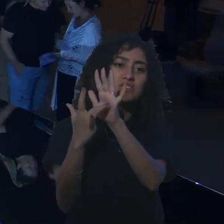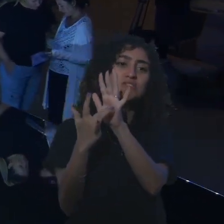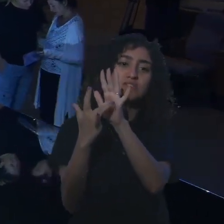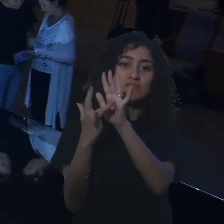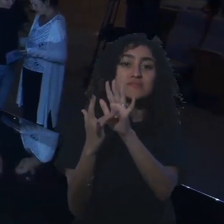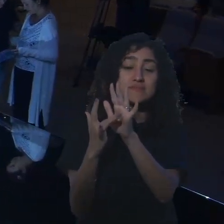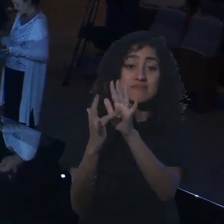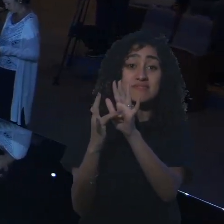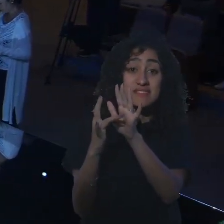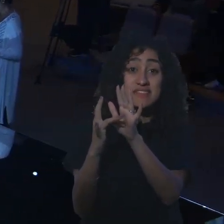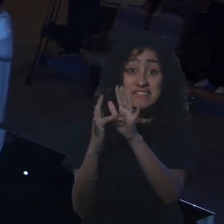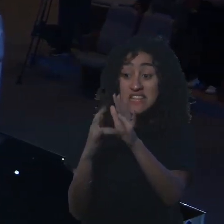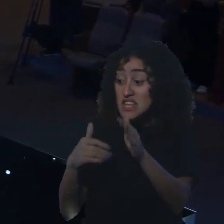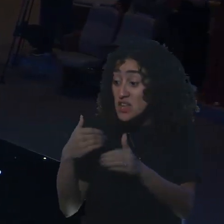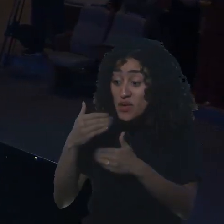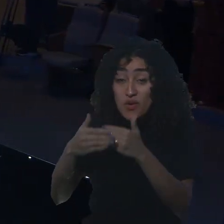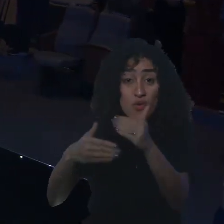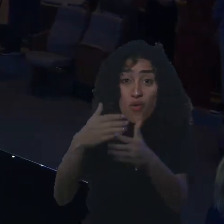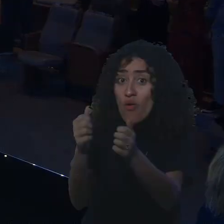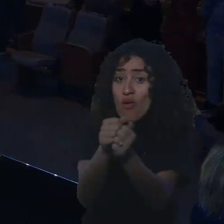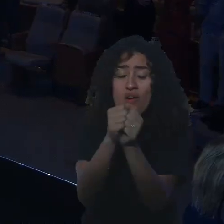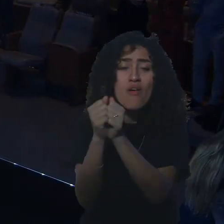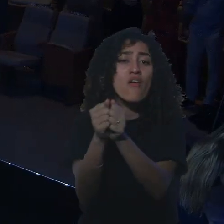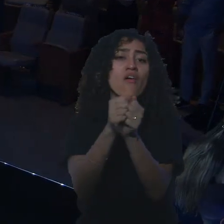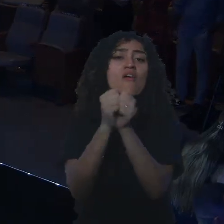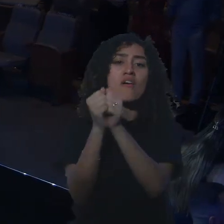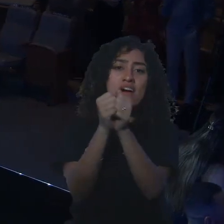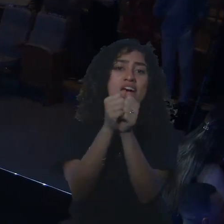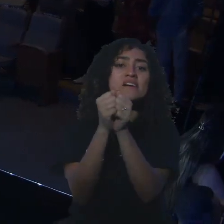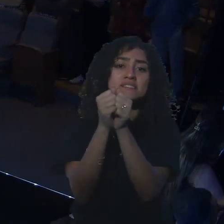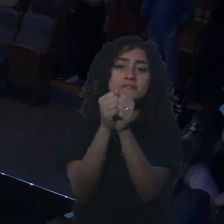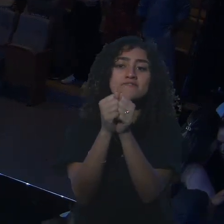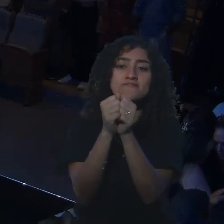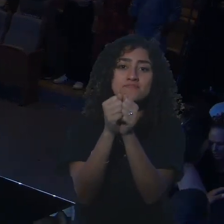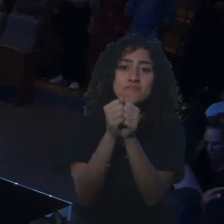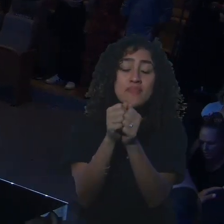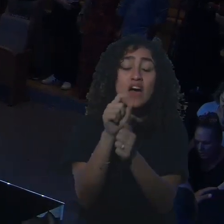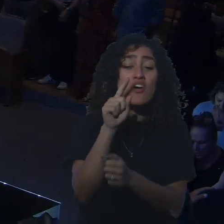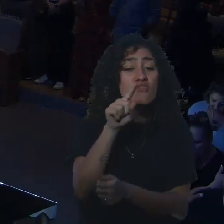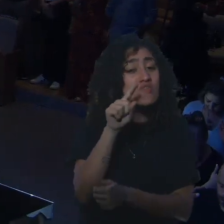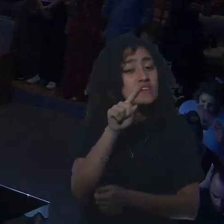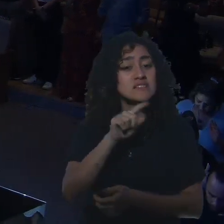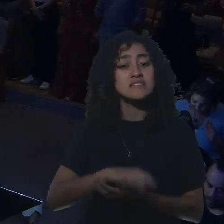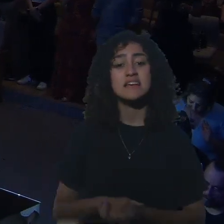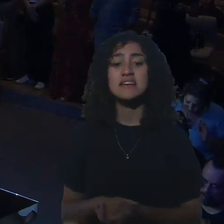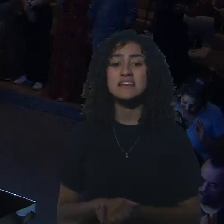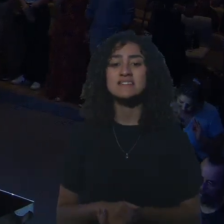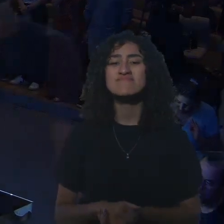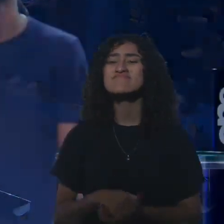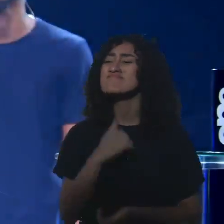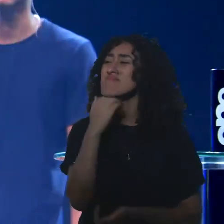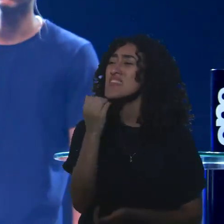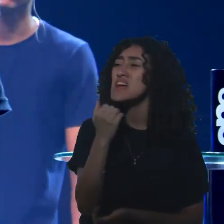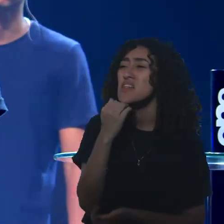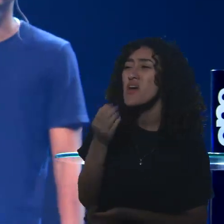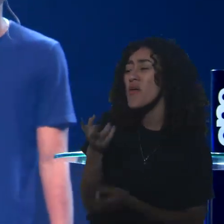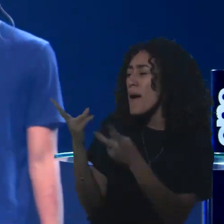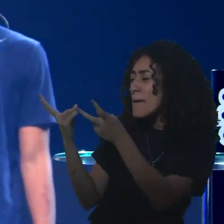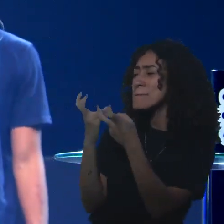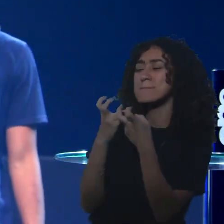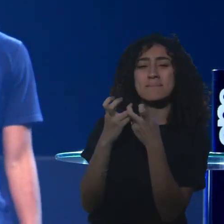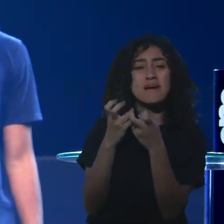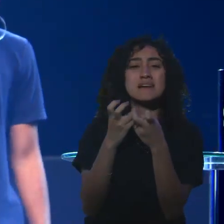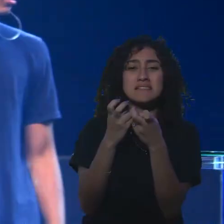que está ao seu lado. Para você que não consegue ter a revelação pela